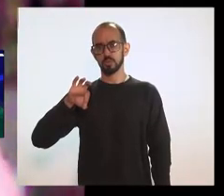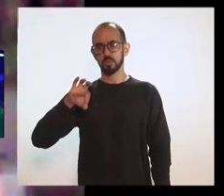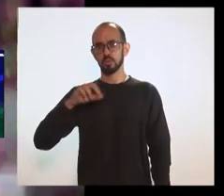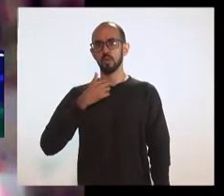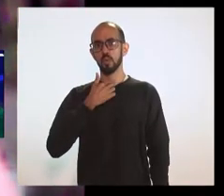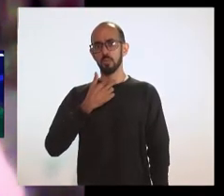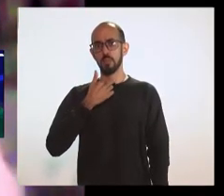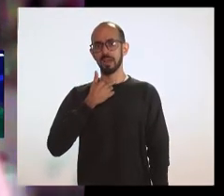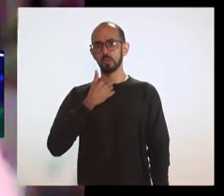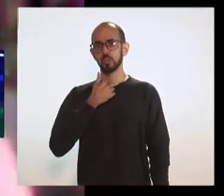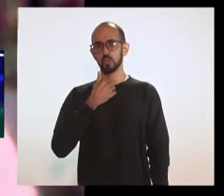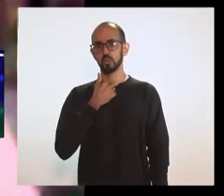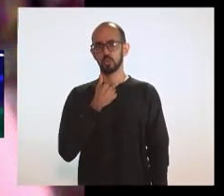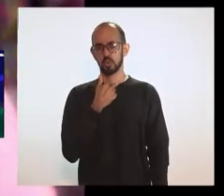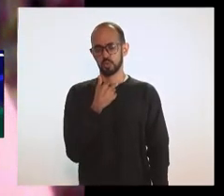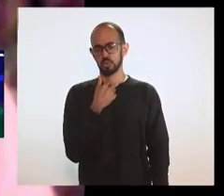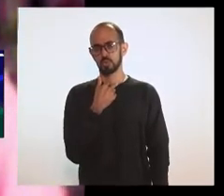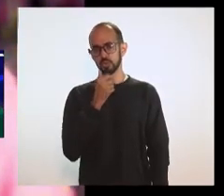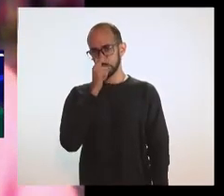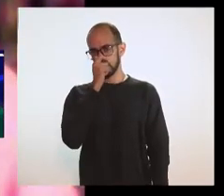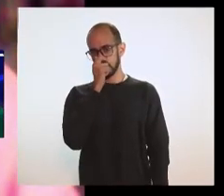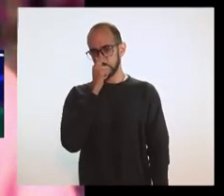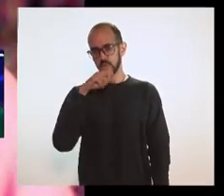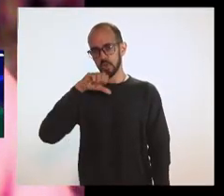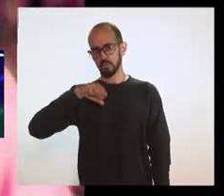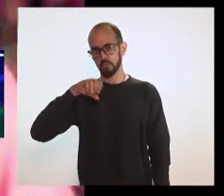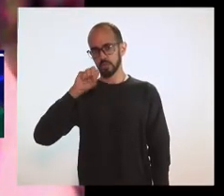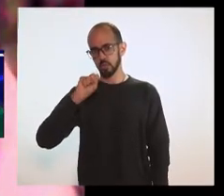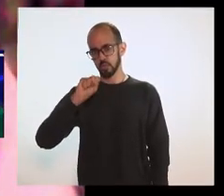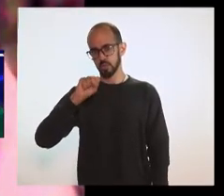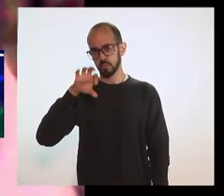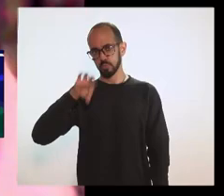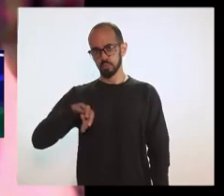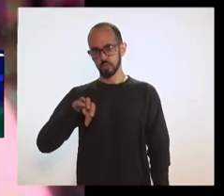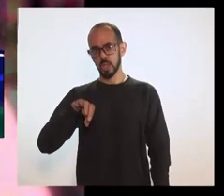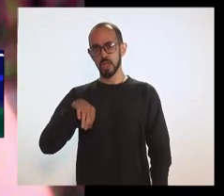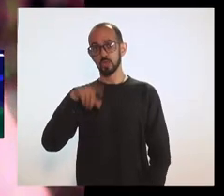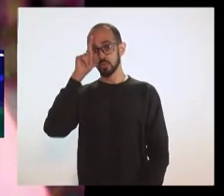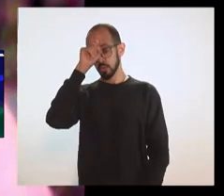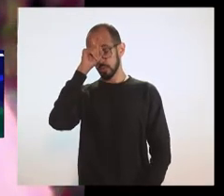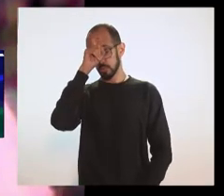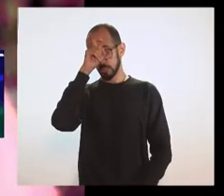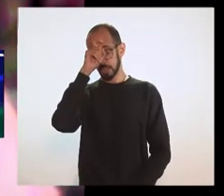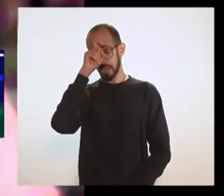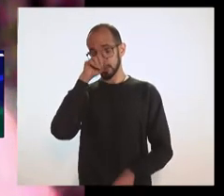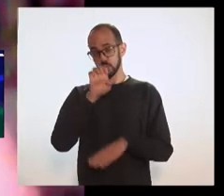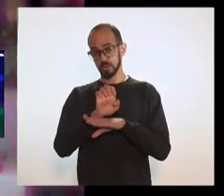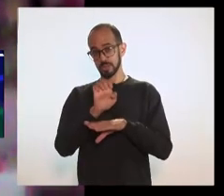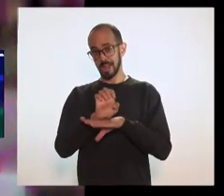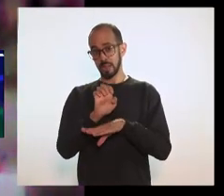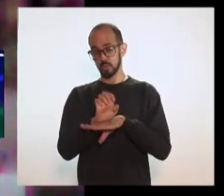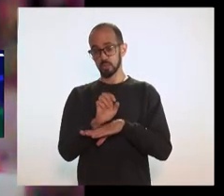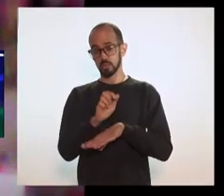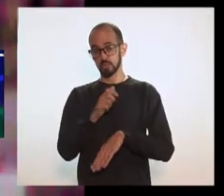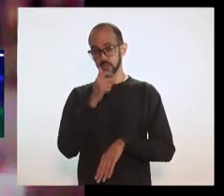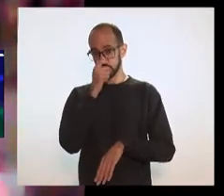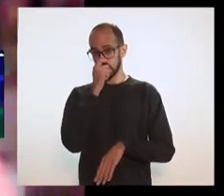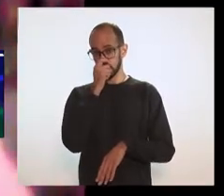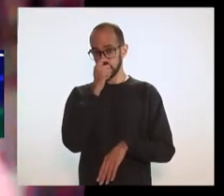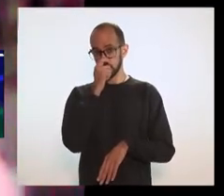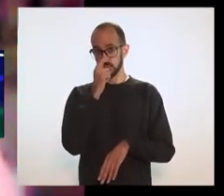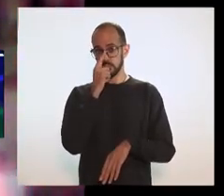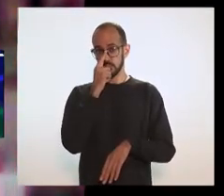98% dos leitos de UTI nos hospitais estaduais, leitos destinados à Covid, estão ocupados. Isso é